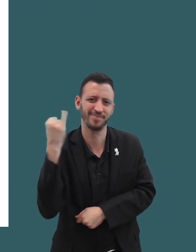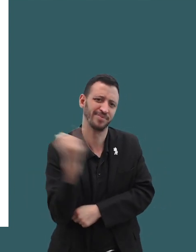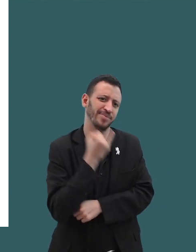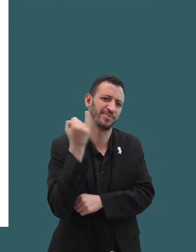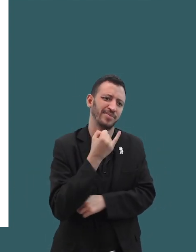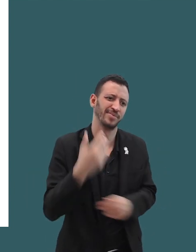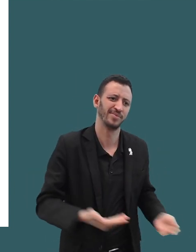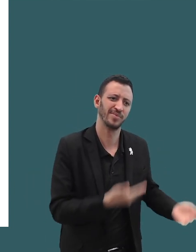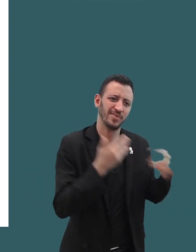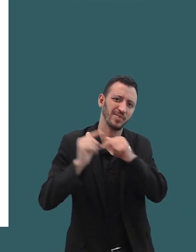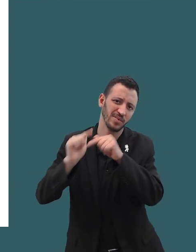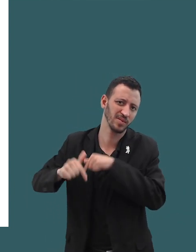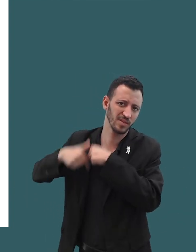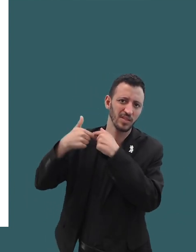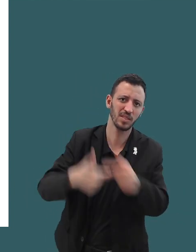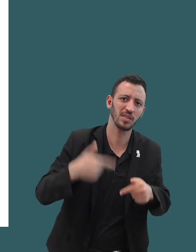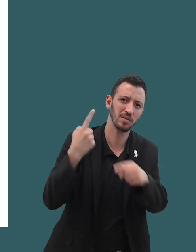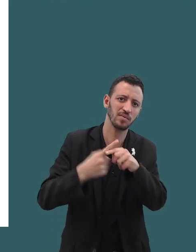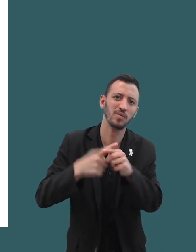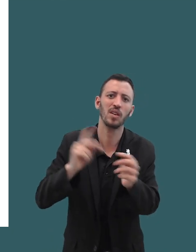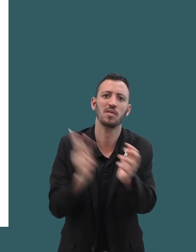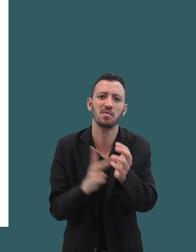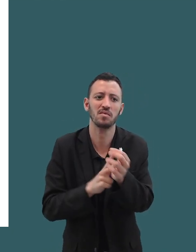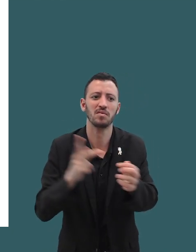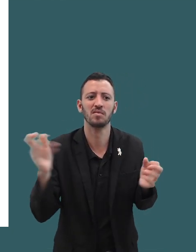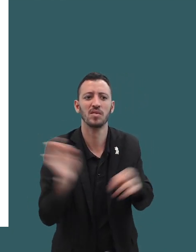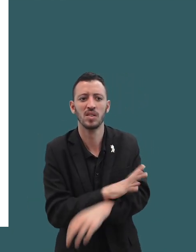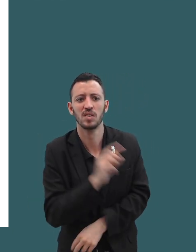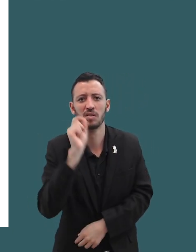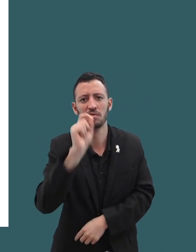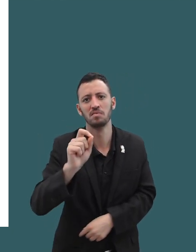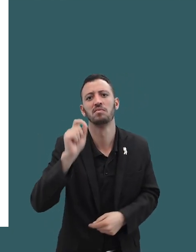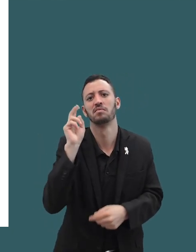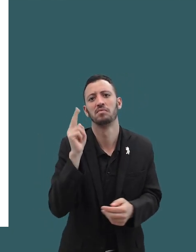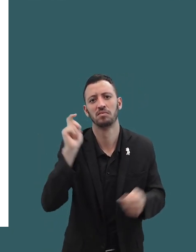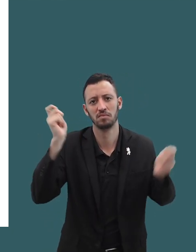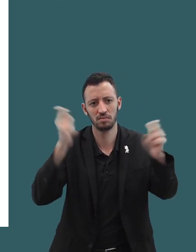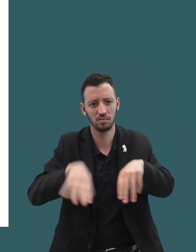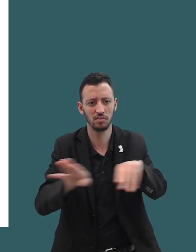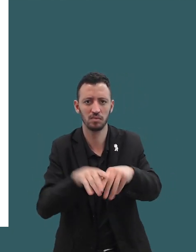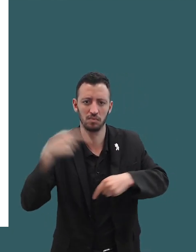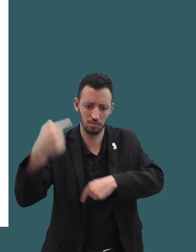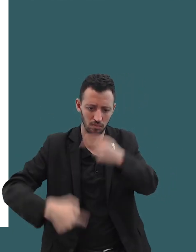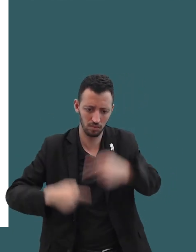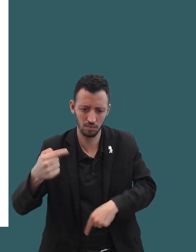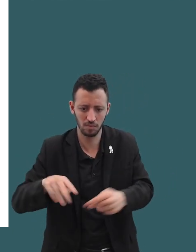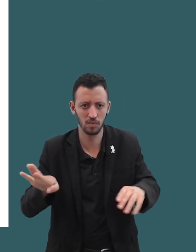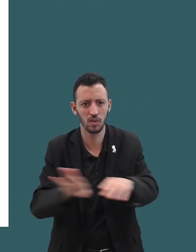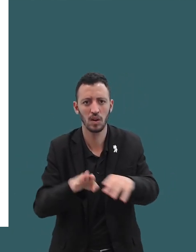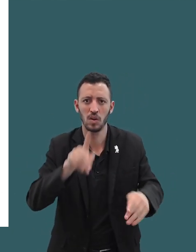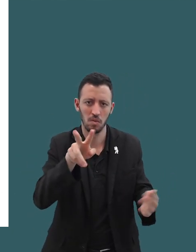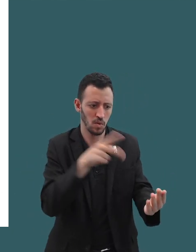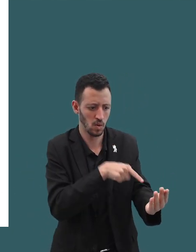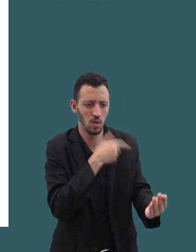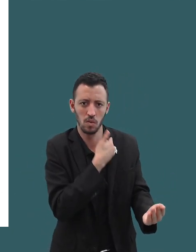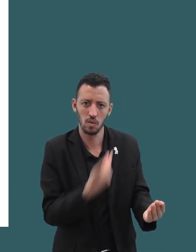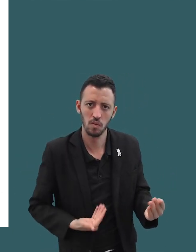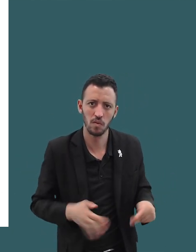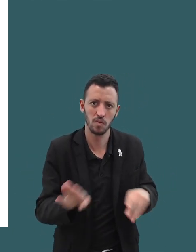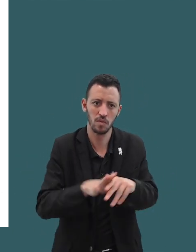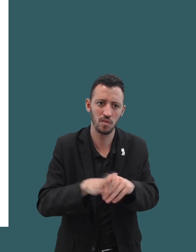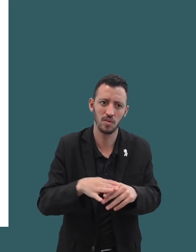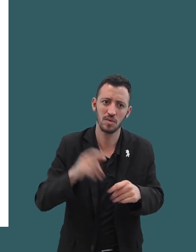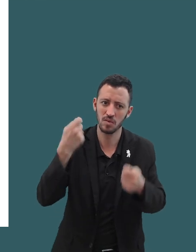mídia tradicional é fundamental, porque ela, na verdade, termina sendo lida pelos políticos, lida pelo governo. Né? A gente faz